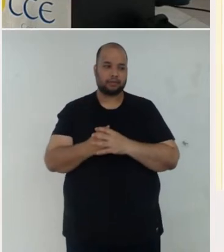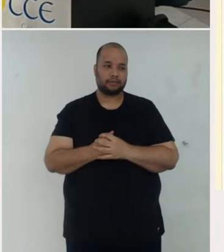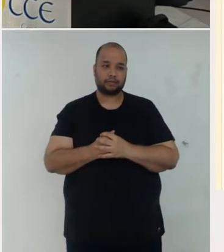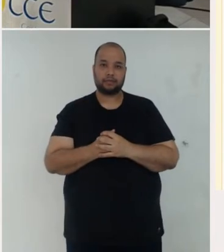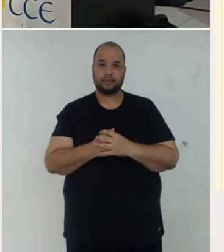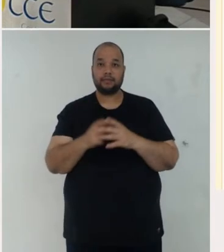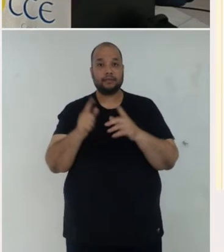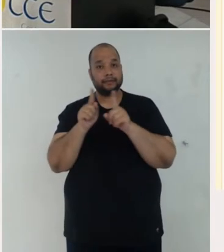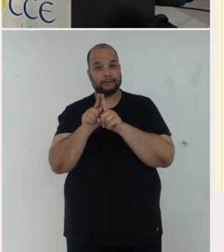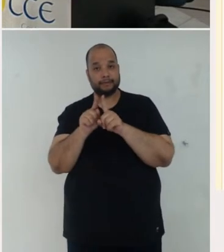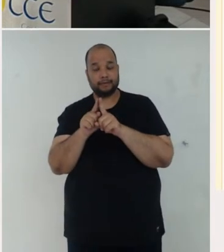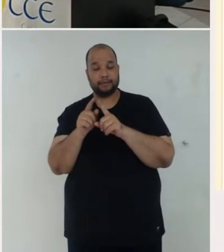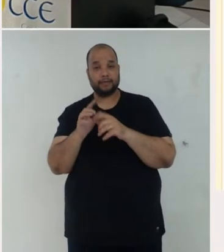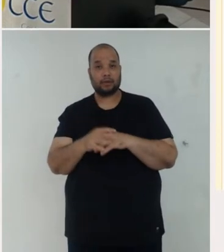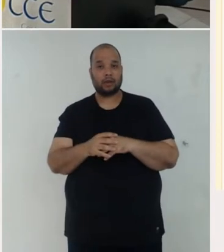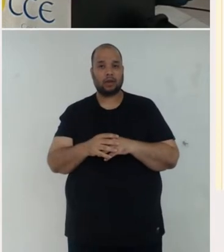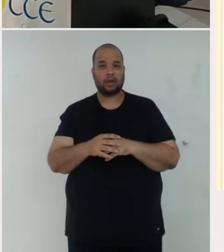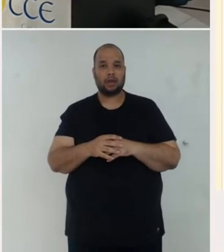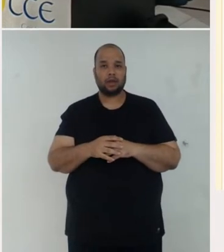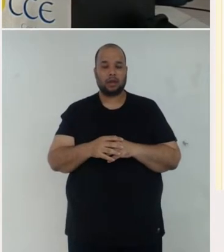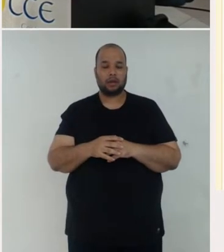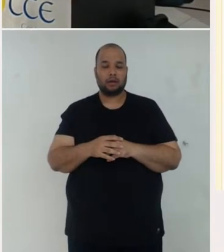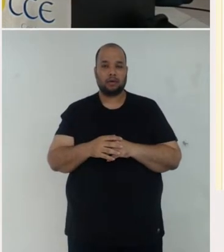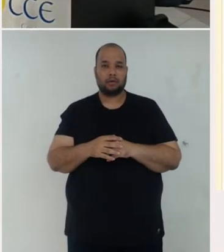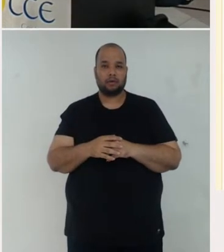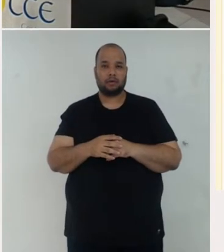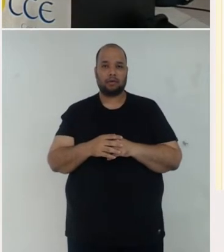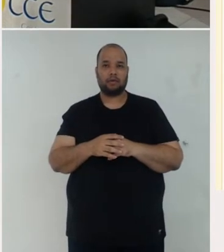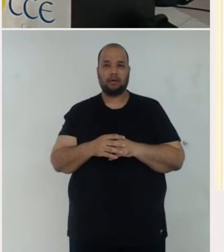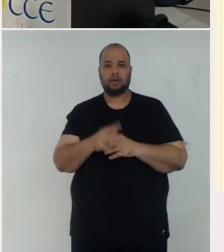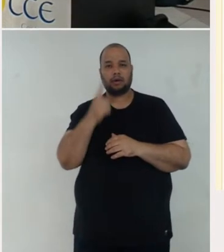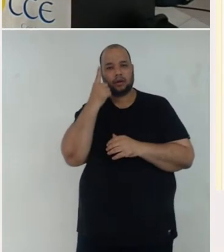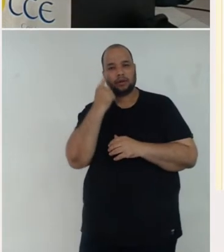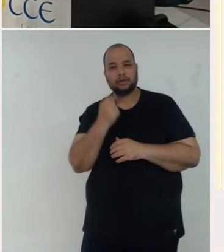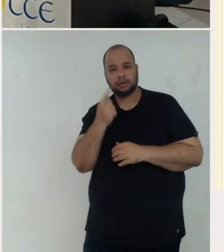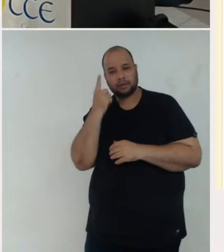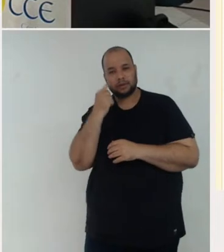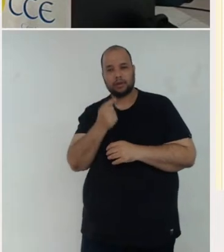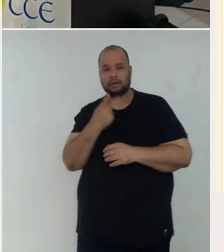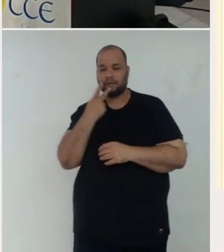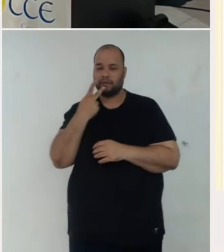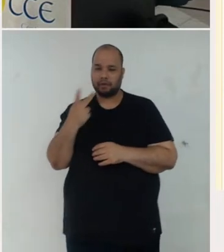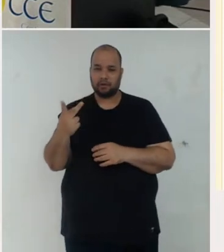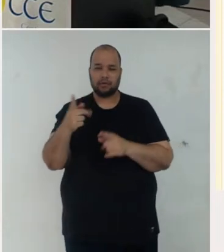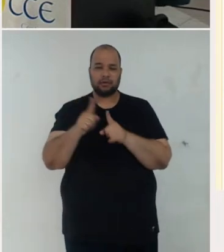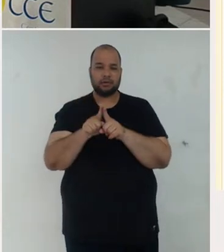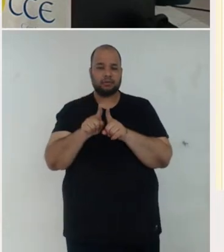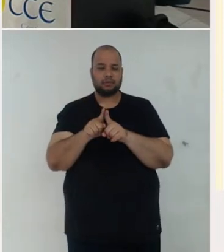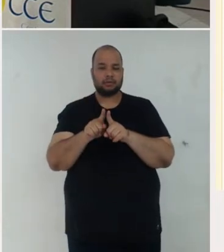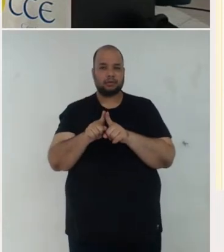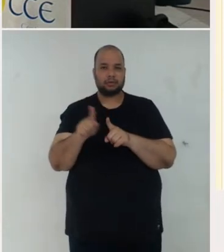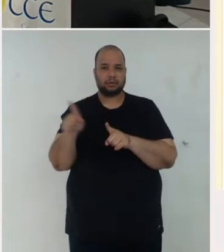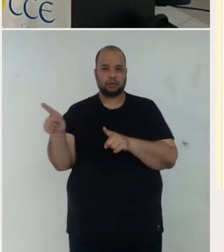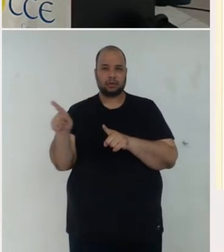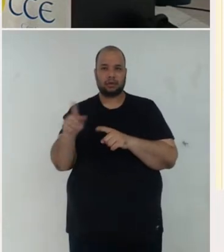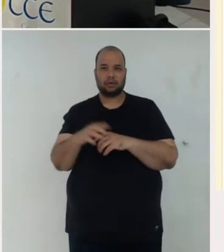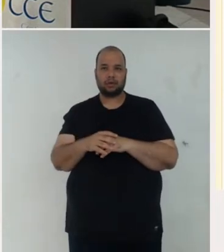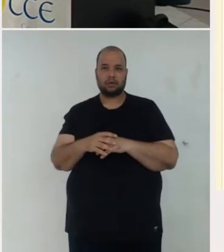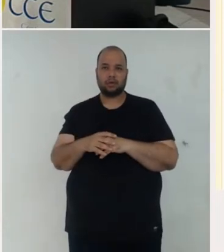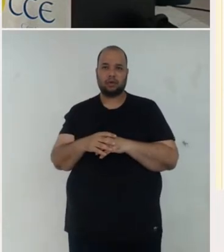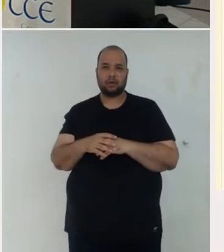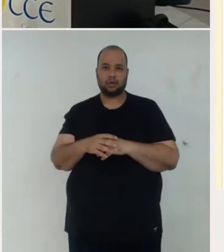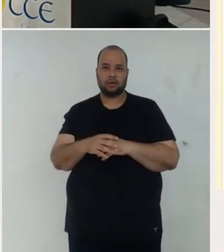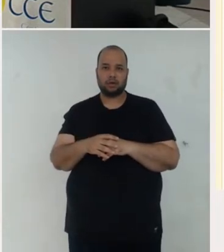Inclusive, eu estava ouvindo falar a André agora há pouco sobre o outro, né, e nós temos ouvido falar,